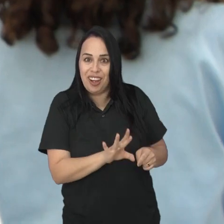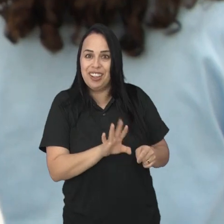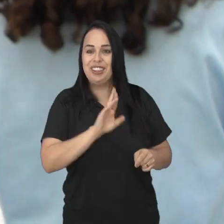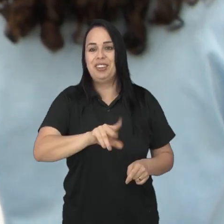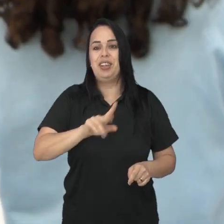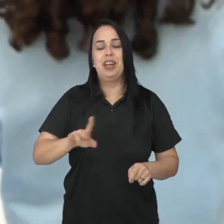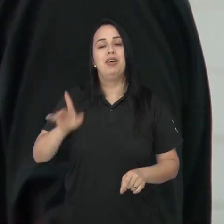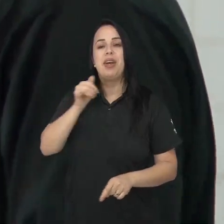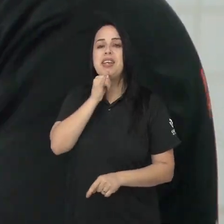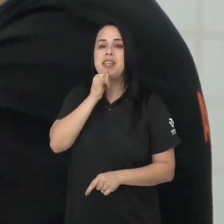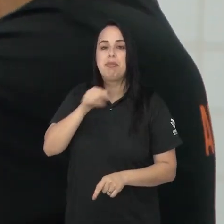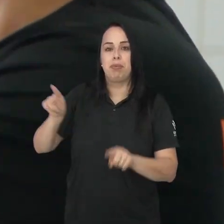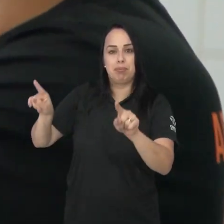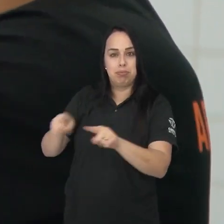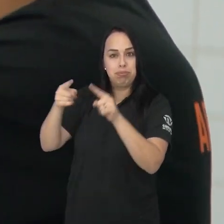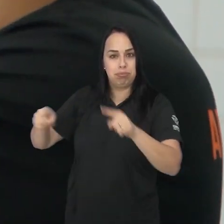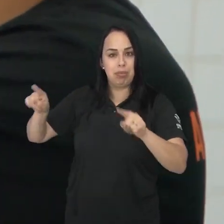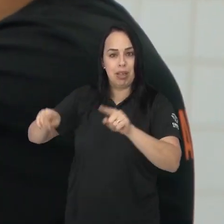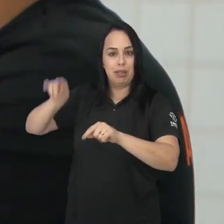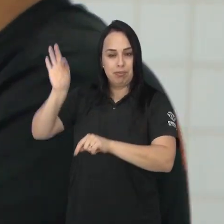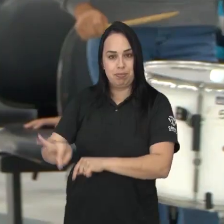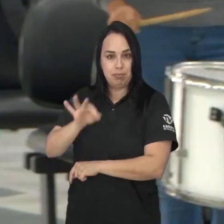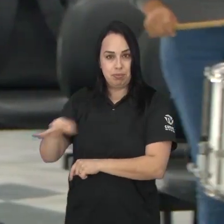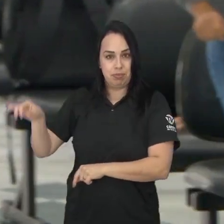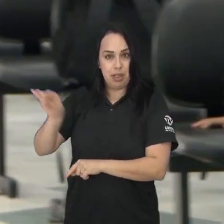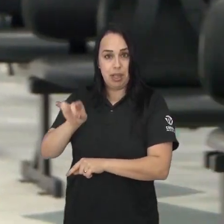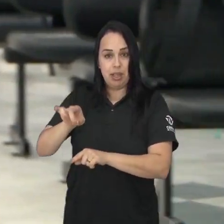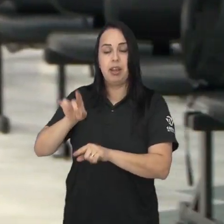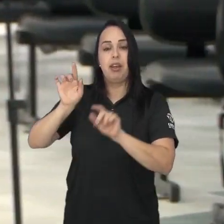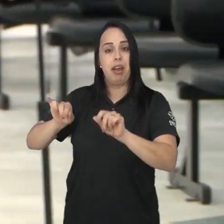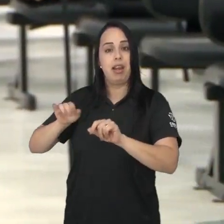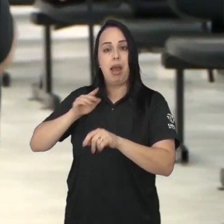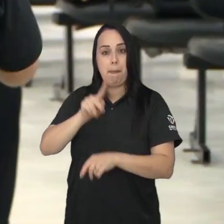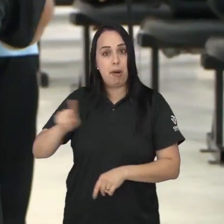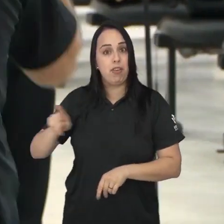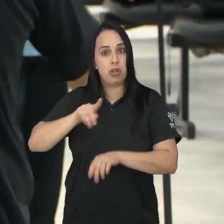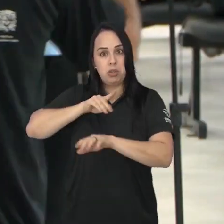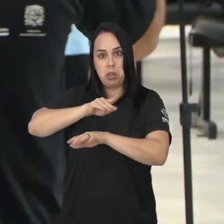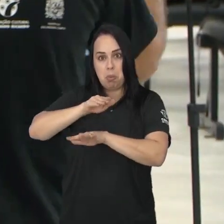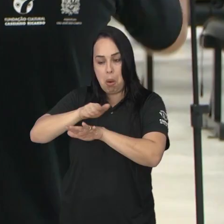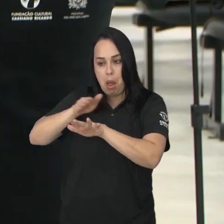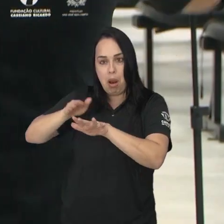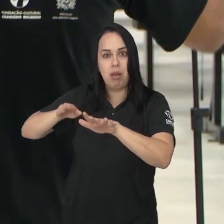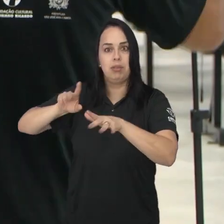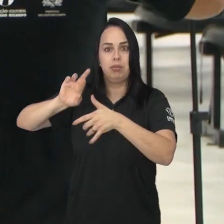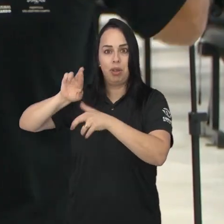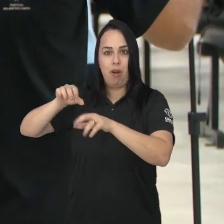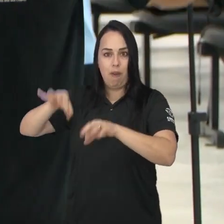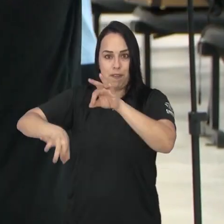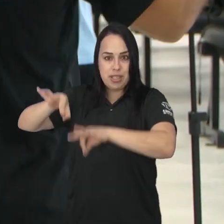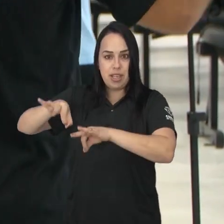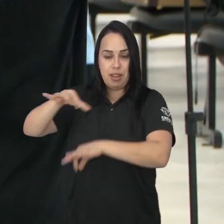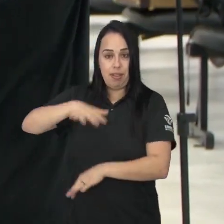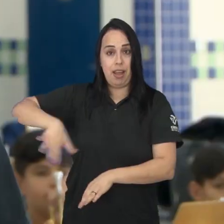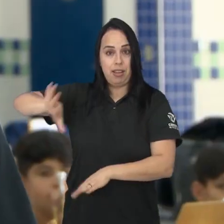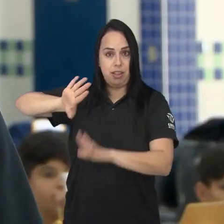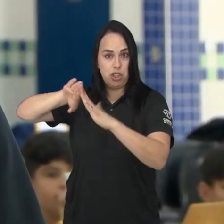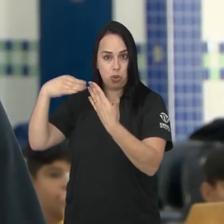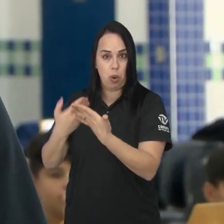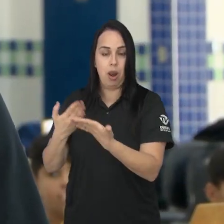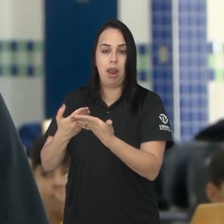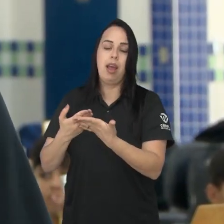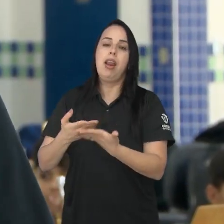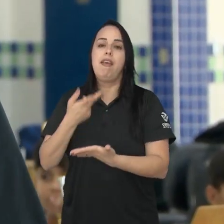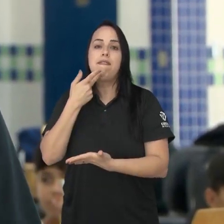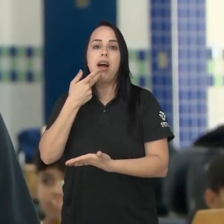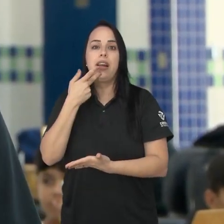da música. O maestro Herbert Bassi, que é professor de diversas oficinas de música em escolas da rede municipal,